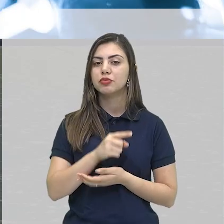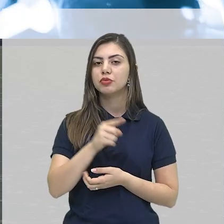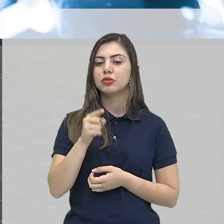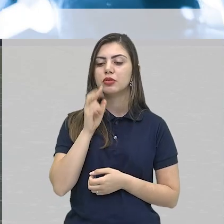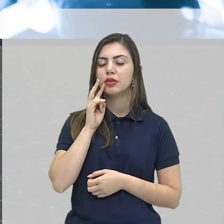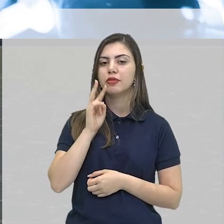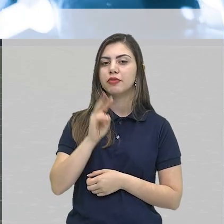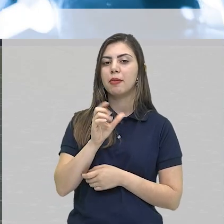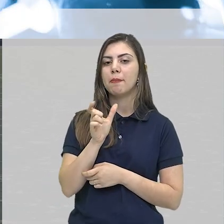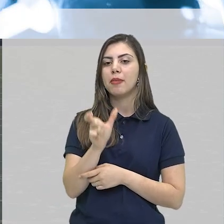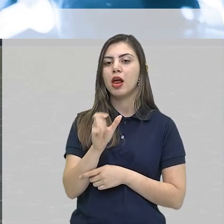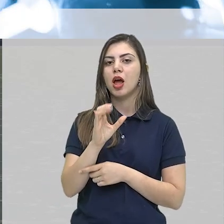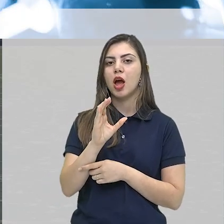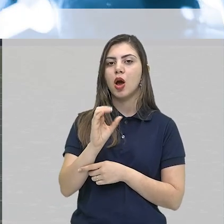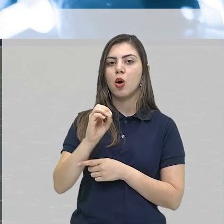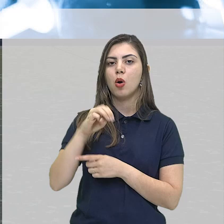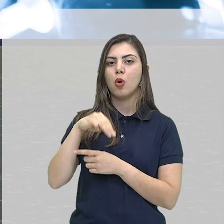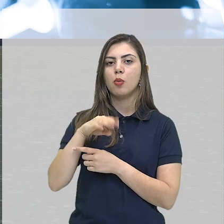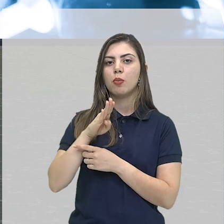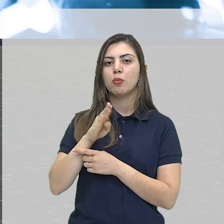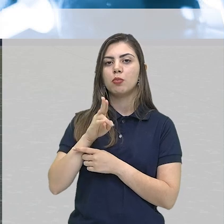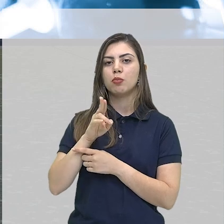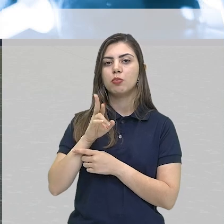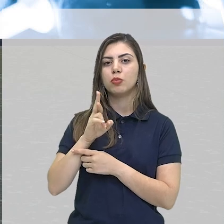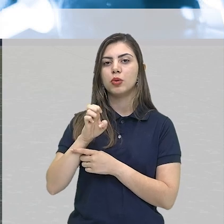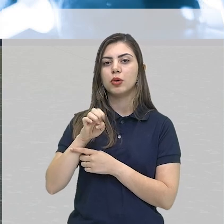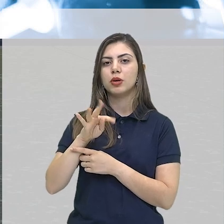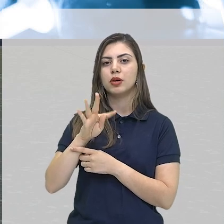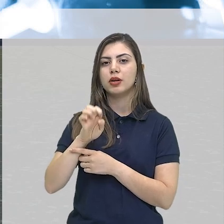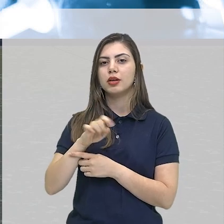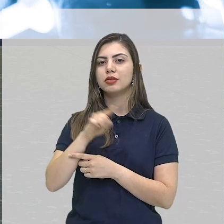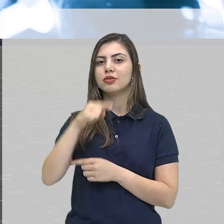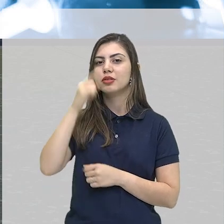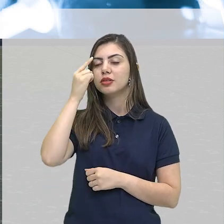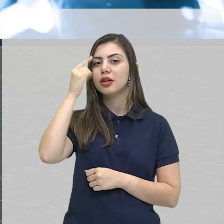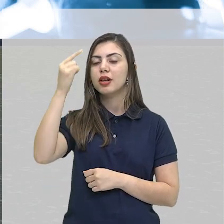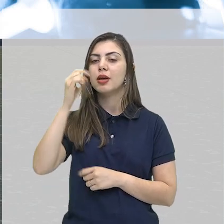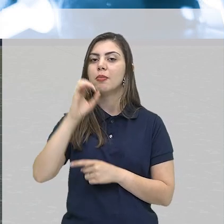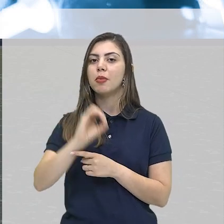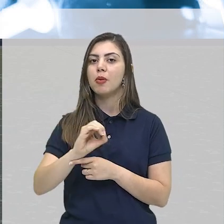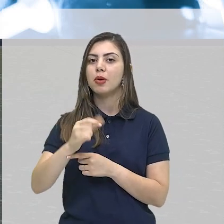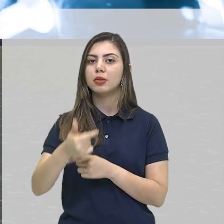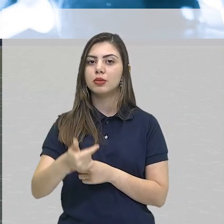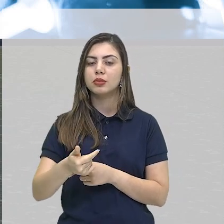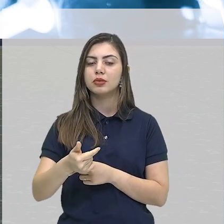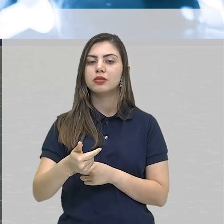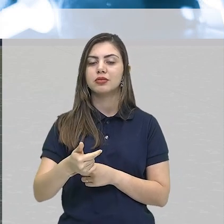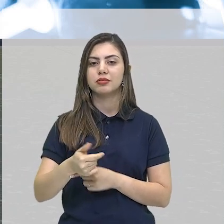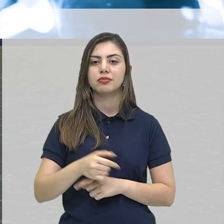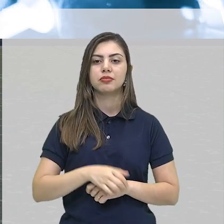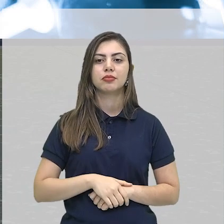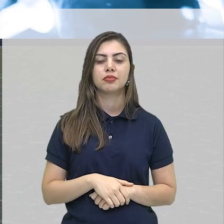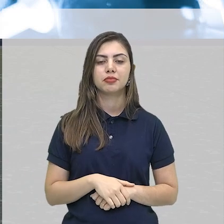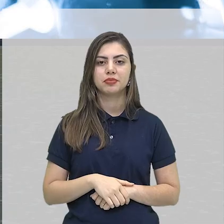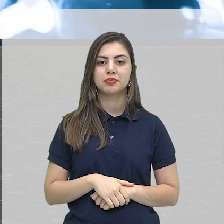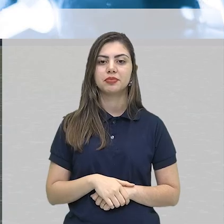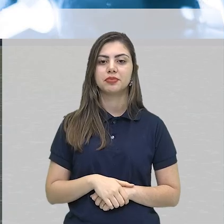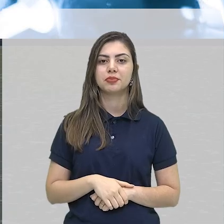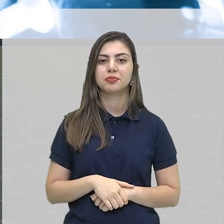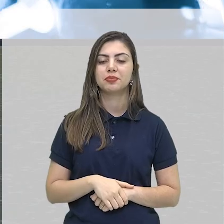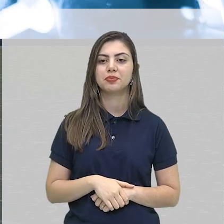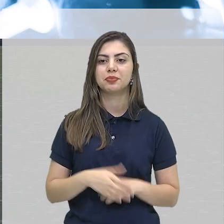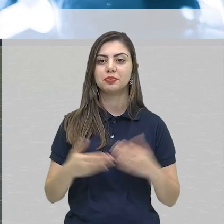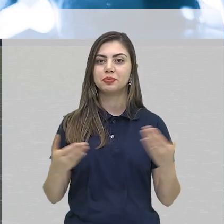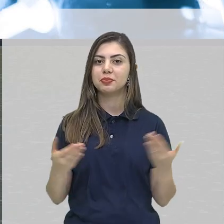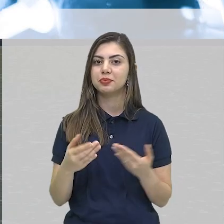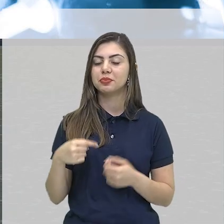palavra comburente, você vai lembrar do quê? Do gás oxigênio, certo? Então, observem